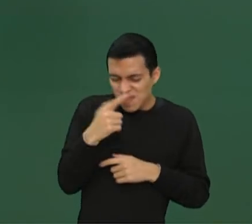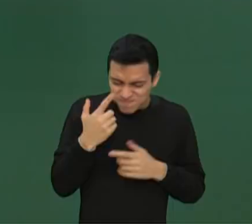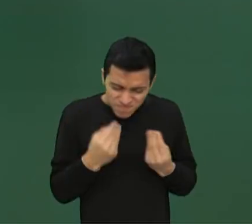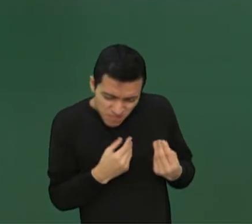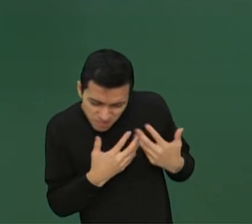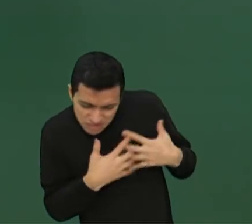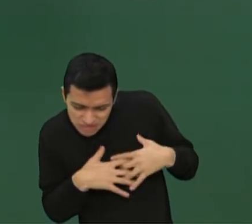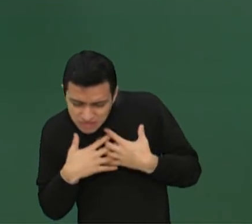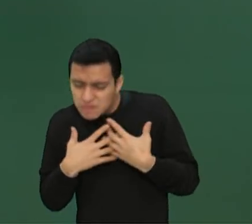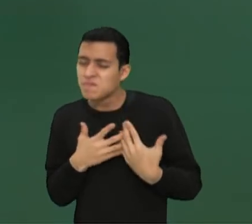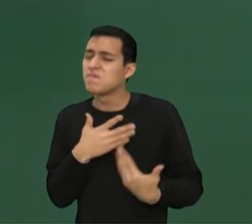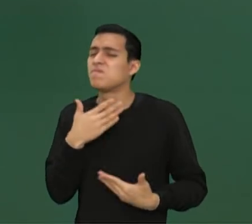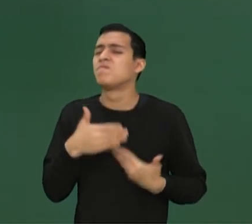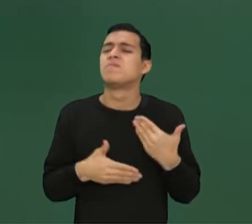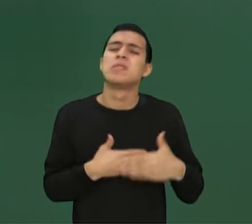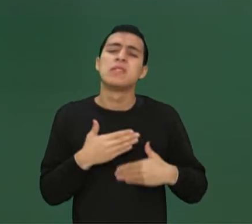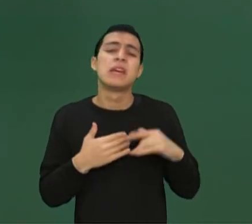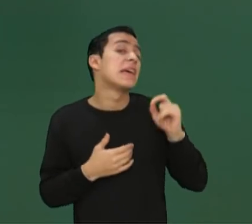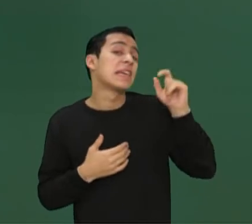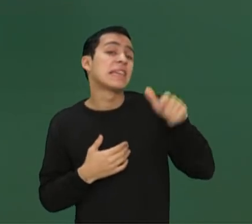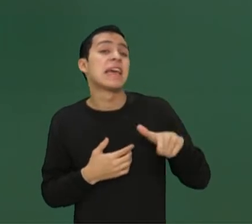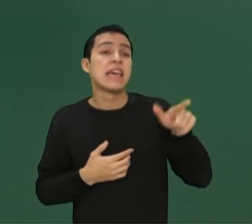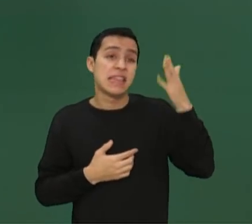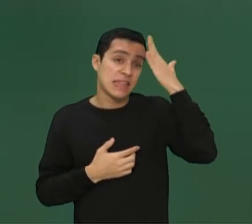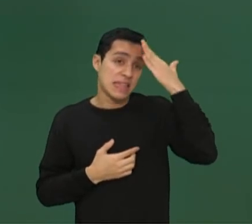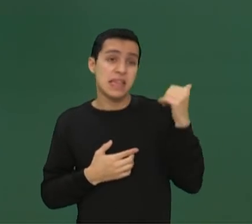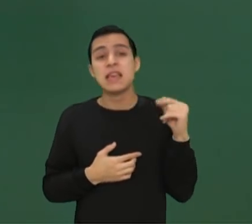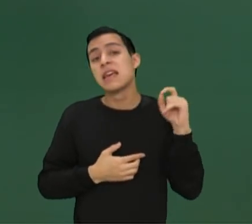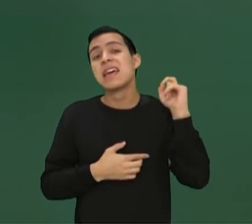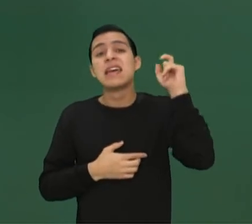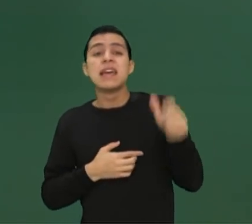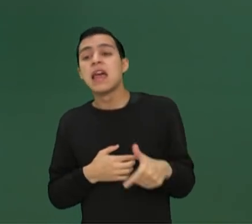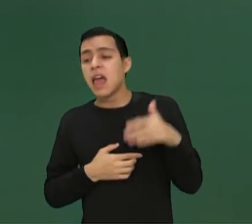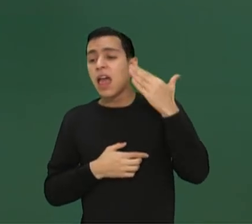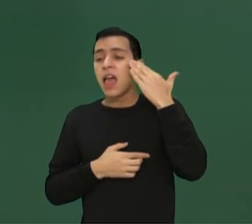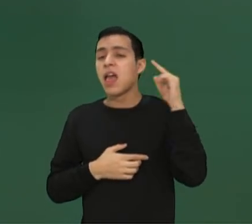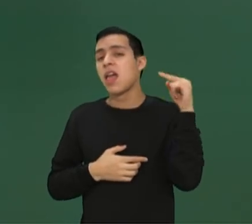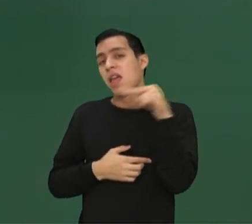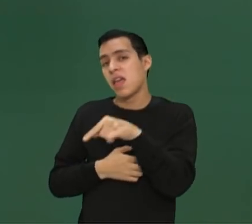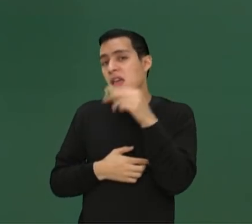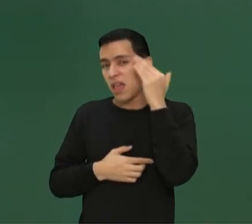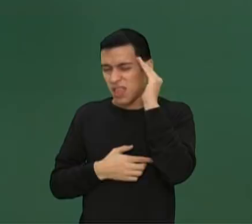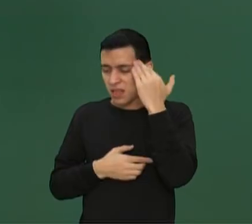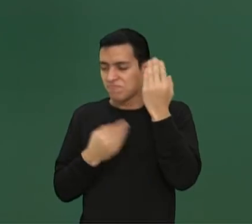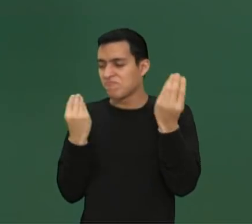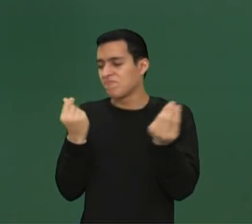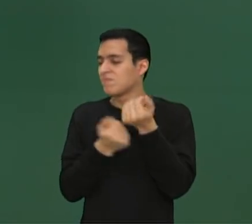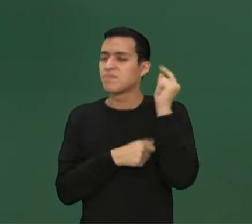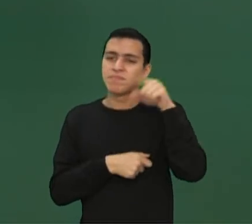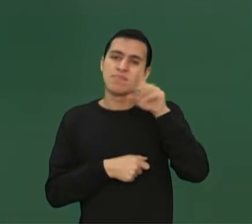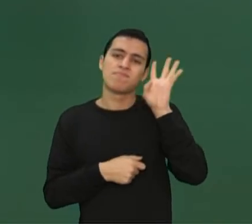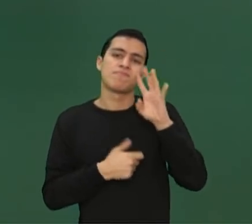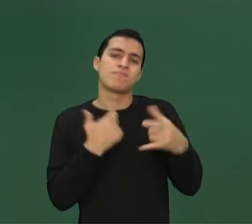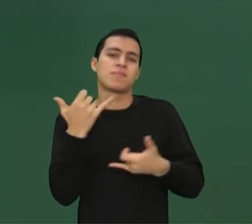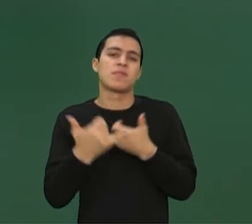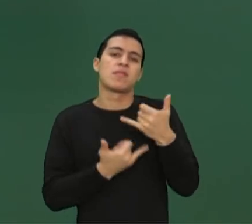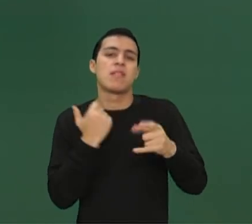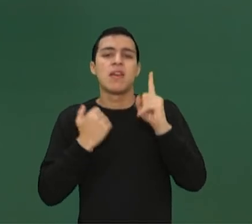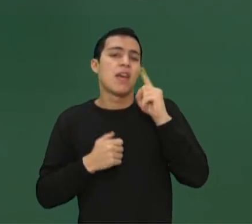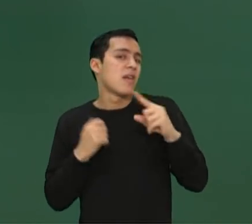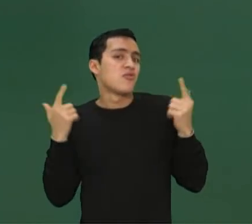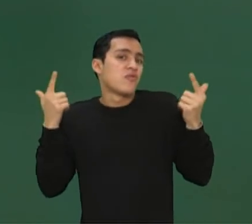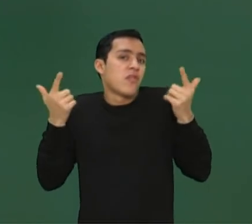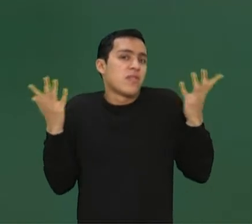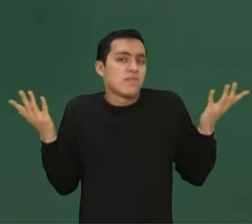entender e aprender, mas para quem sabe, para quem entende, né, a essência dele, é muito bacana de jogar. É muito divertido